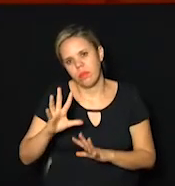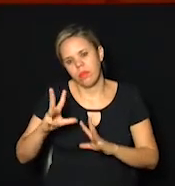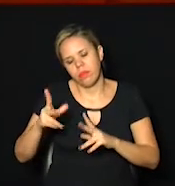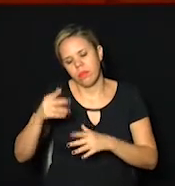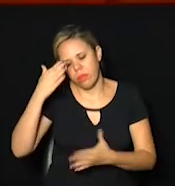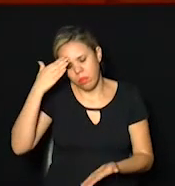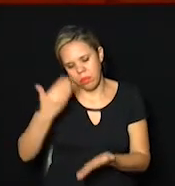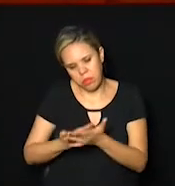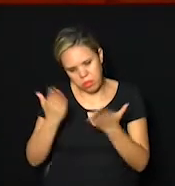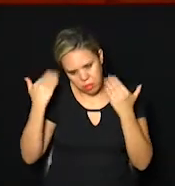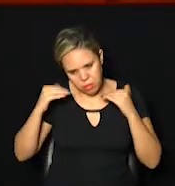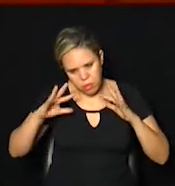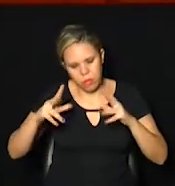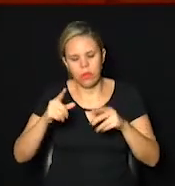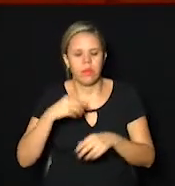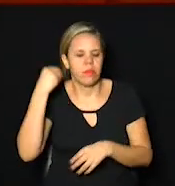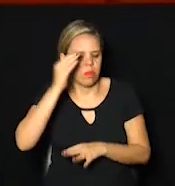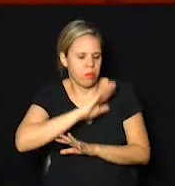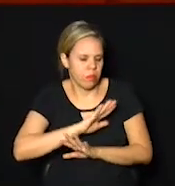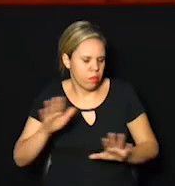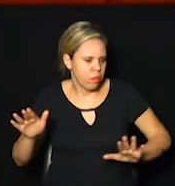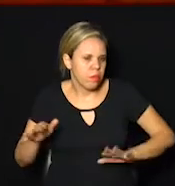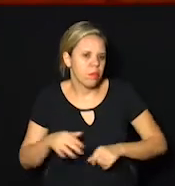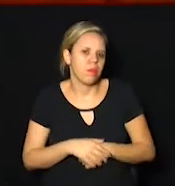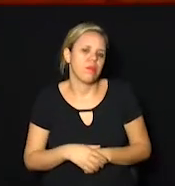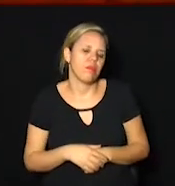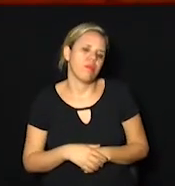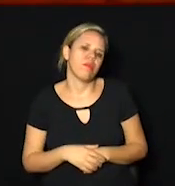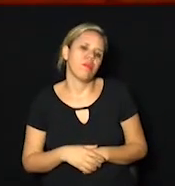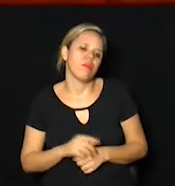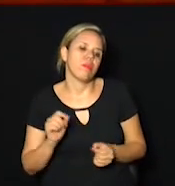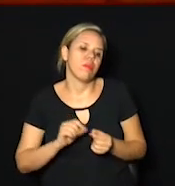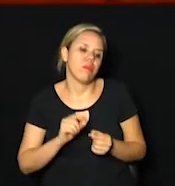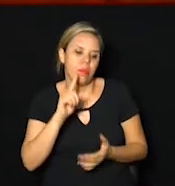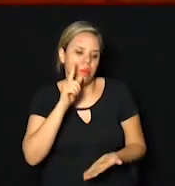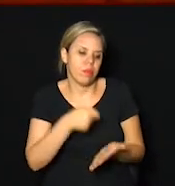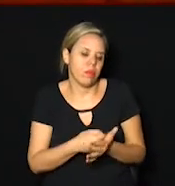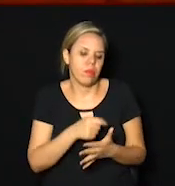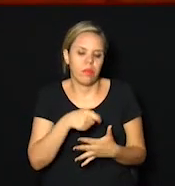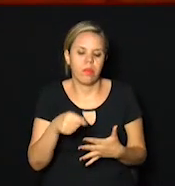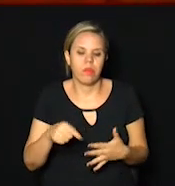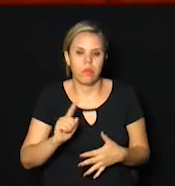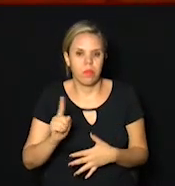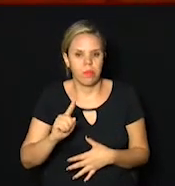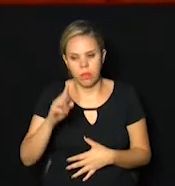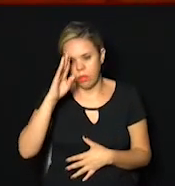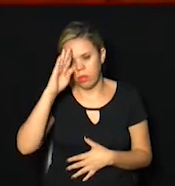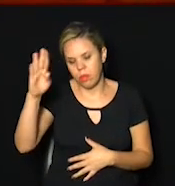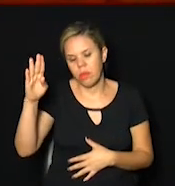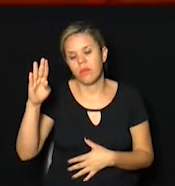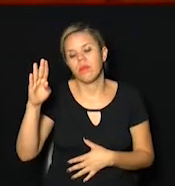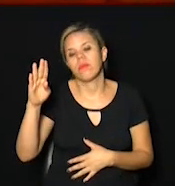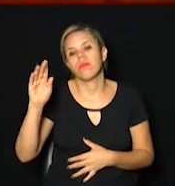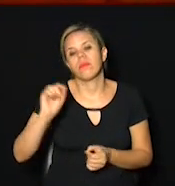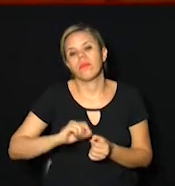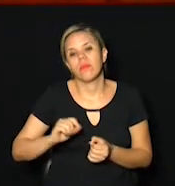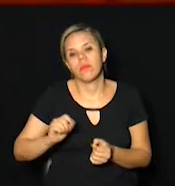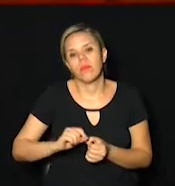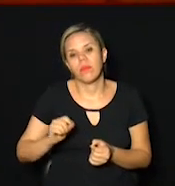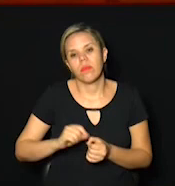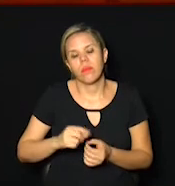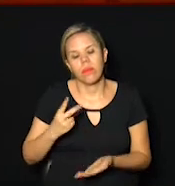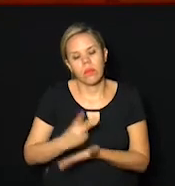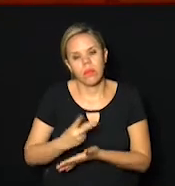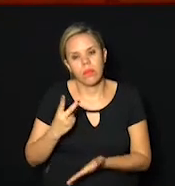certezas sempre. Não é dizer que o que é para fazer o tempo todo. Liderar é principalmente manter